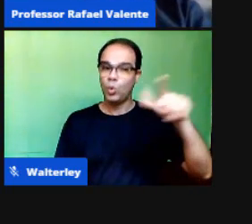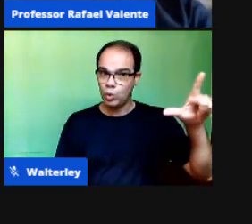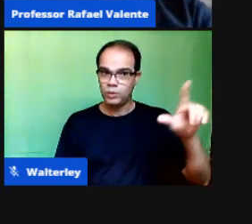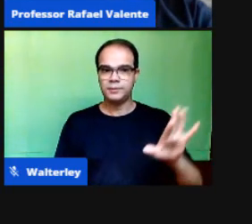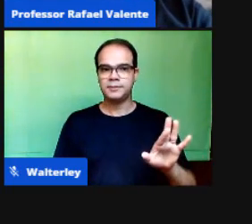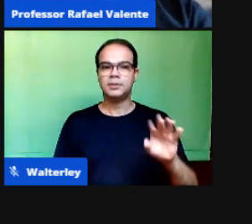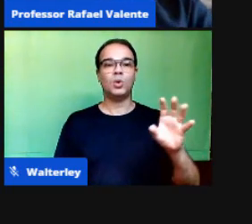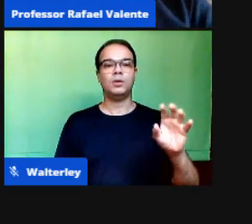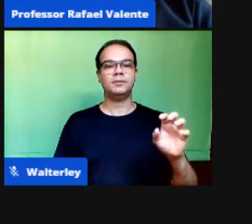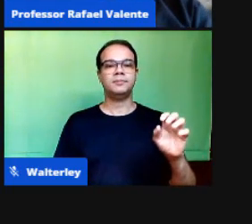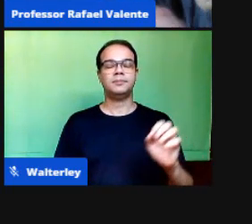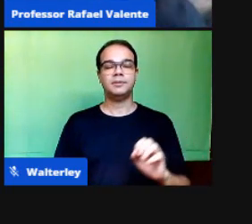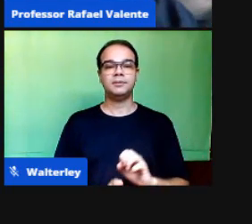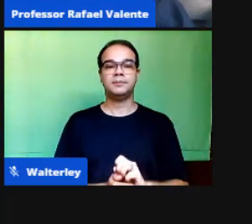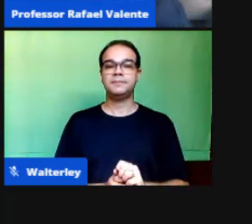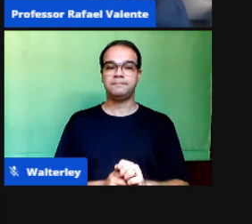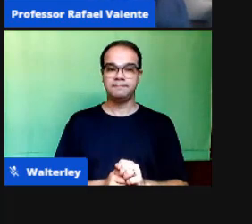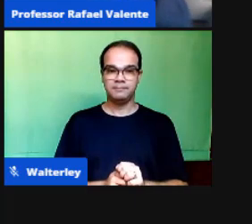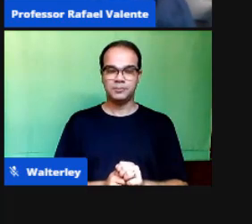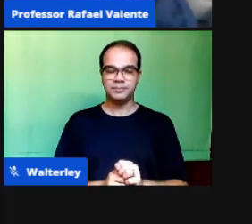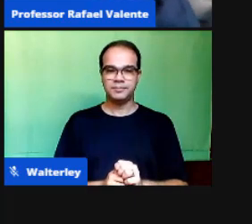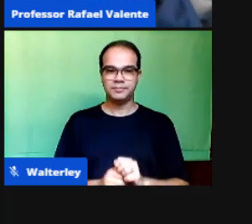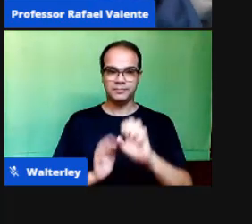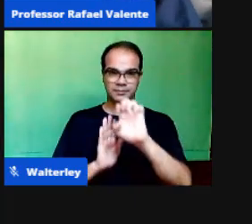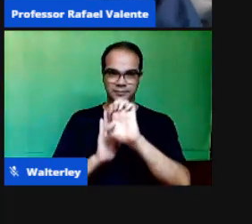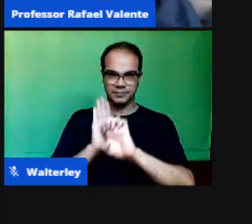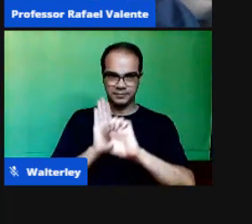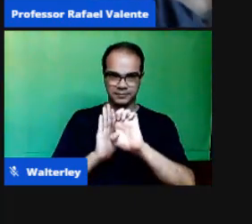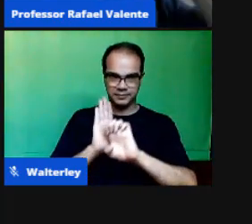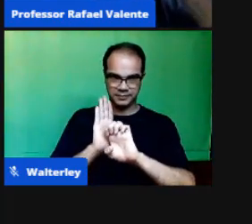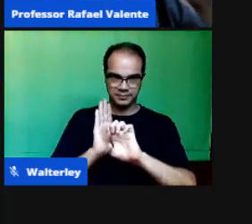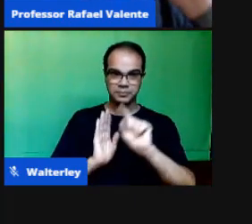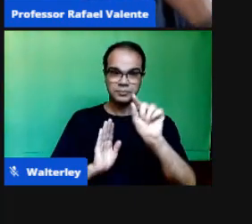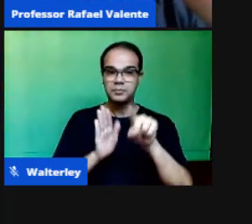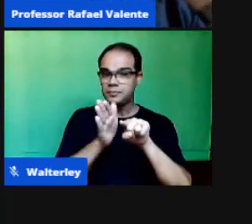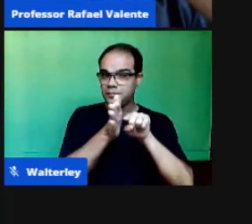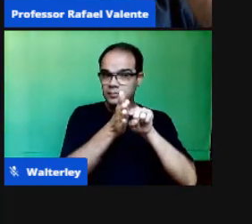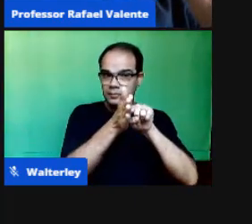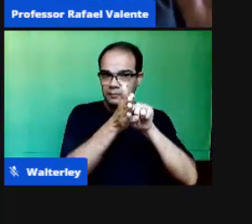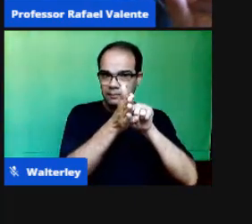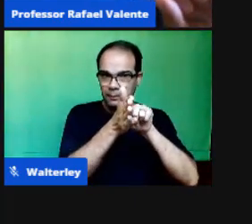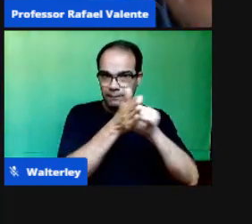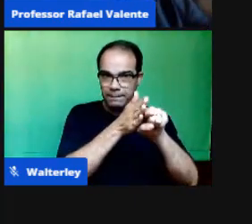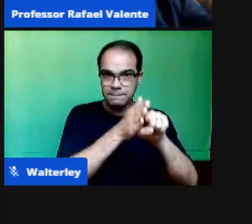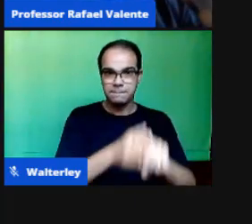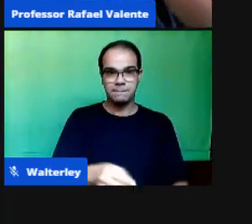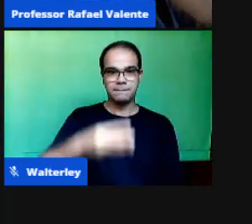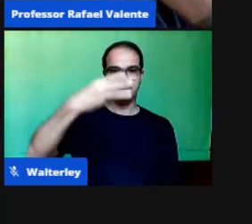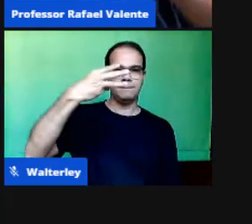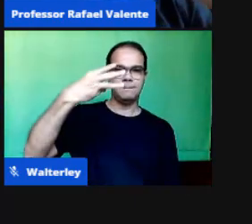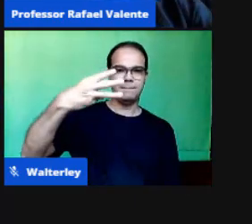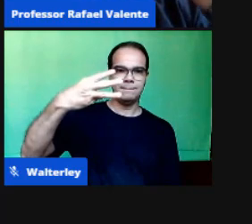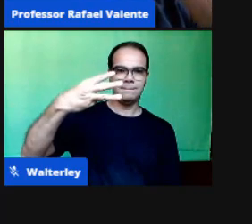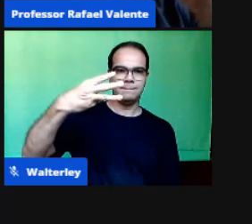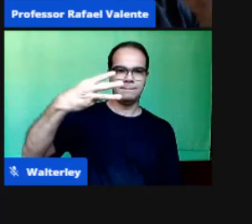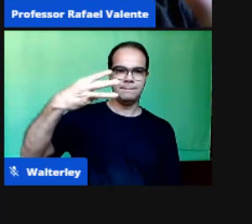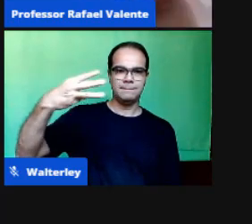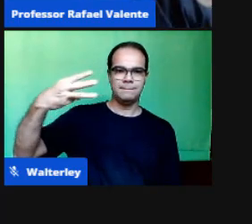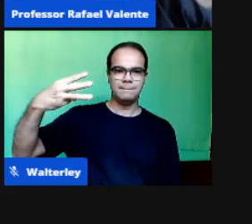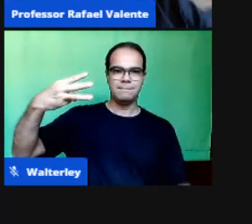Primeiro exercício. Está com o seu caderninho aí do lado, né, professor? Então, você vai anotar 3